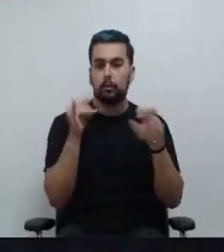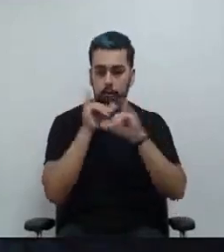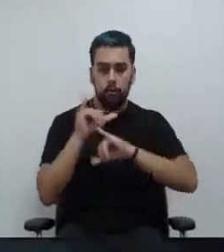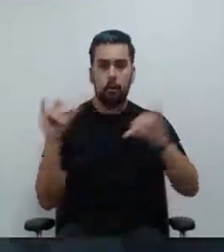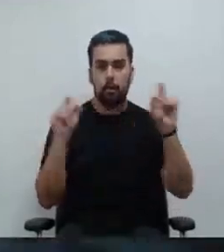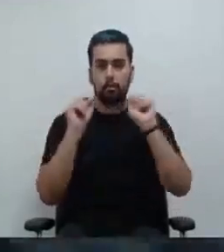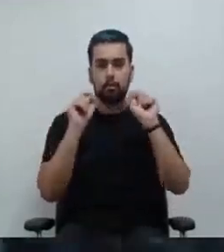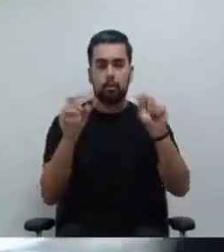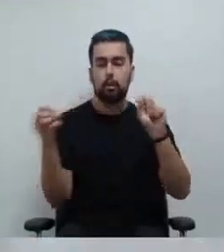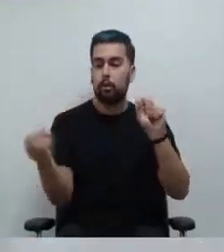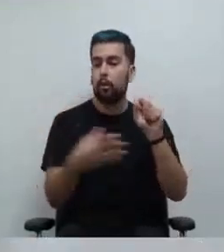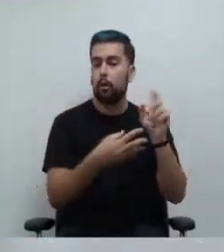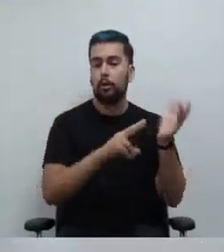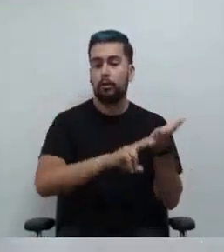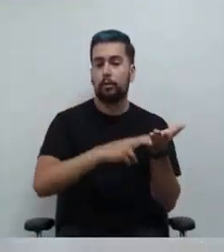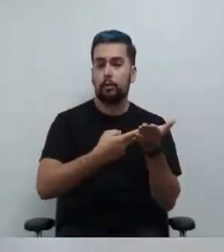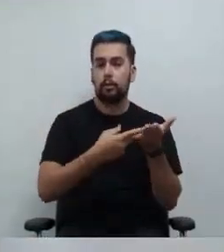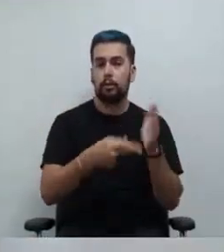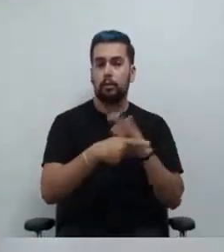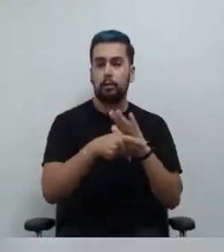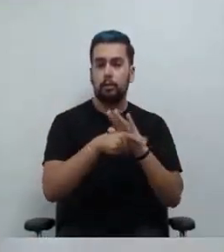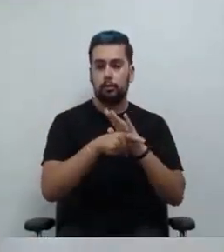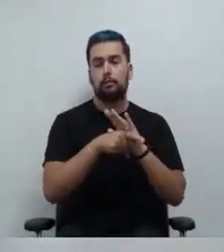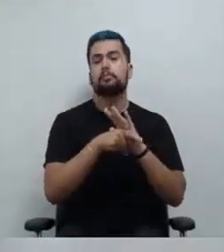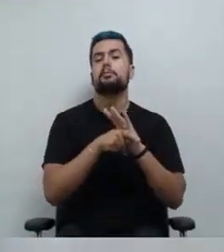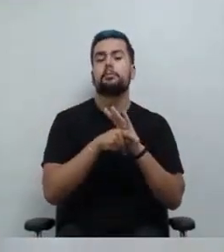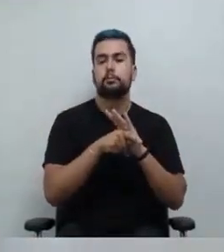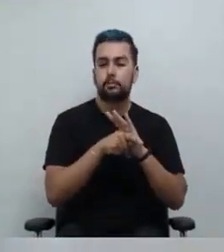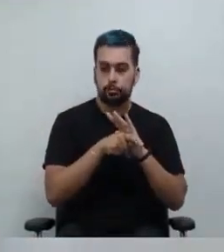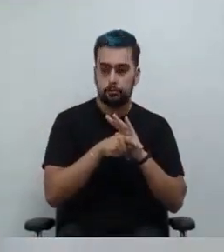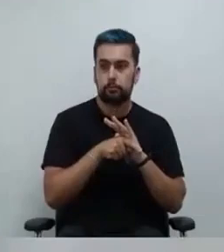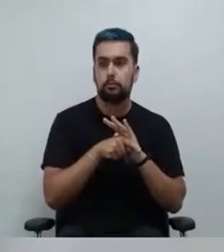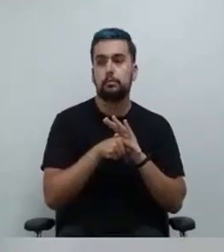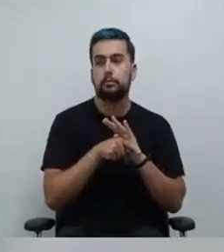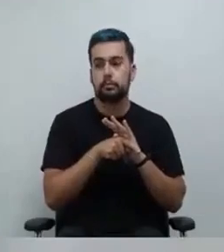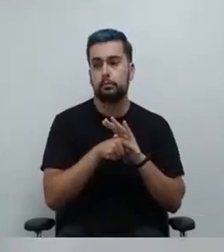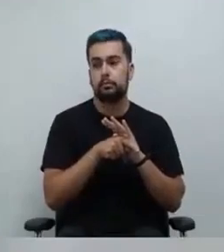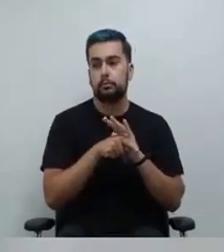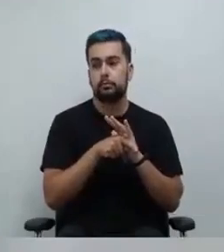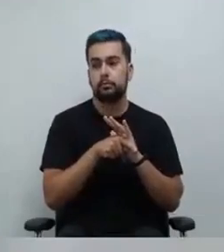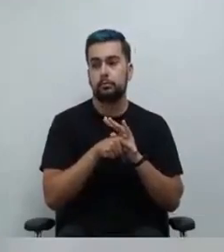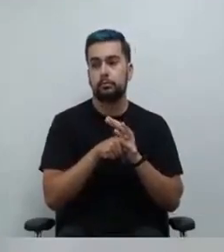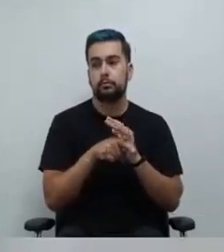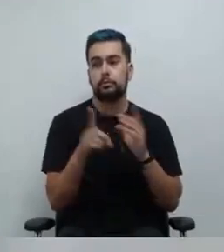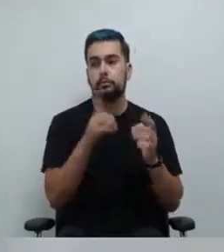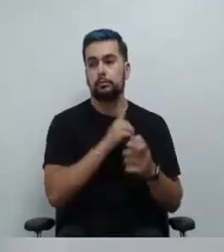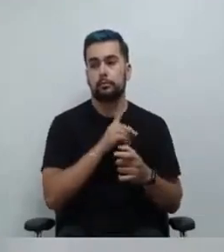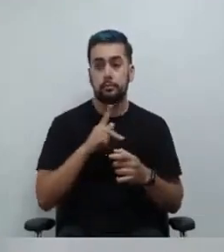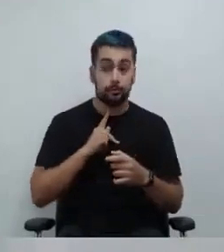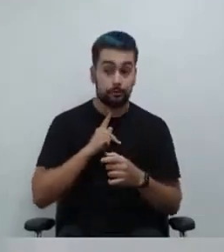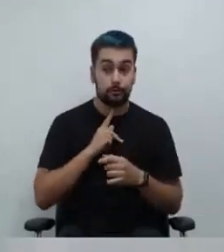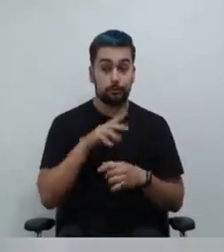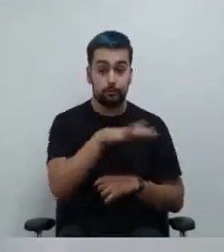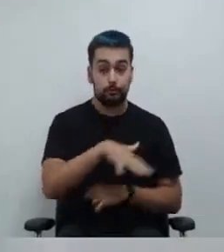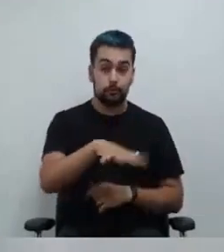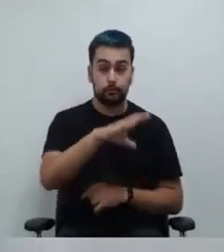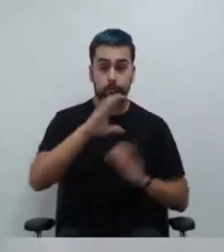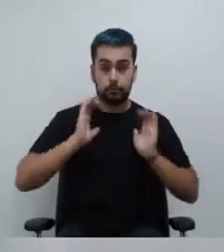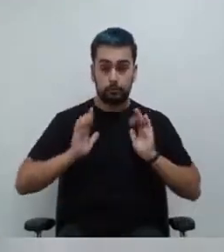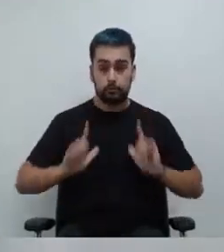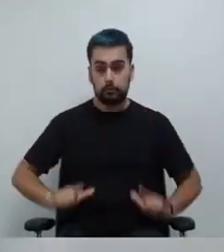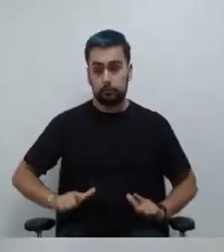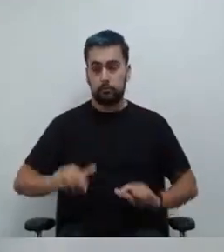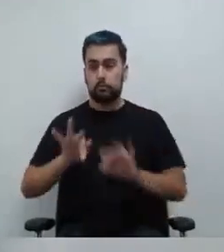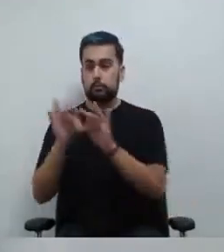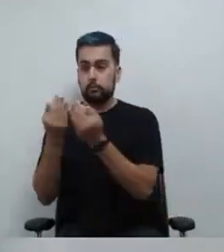dita. Essa nova versão do DOL que subiu, eu, enquanto defensor da área civil família e